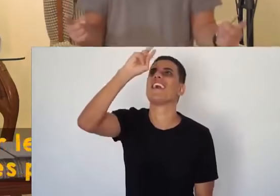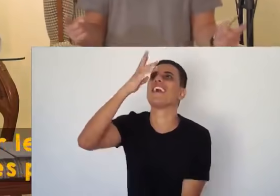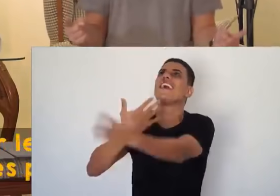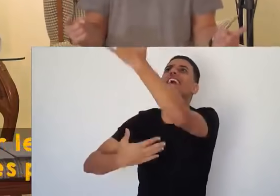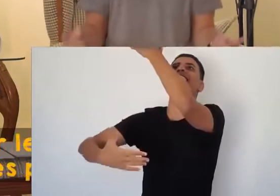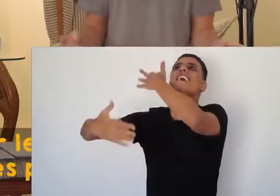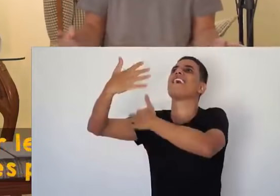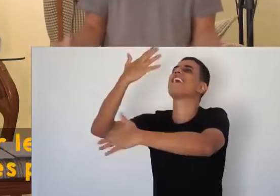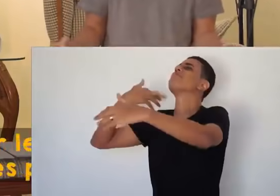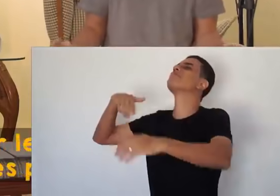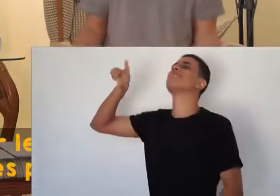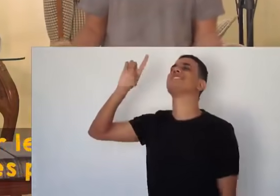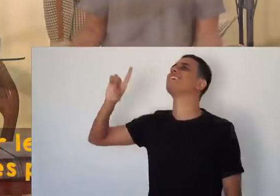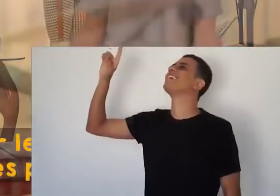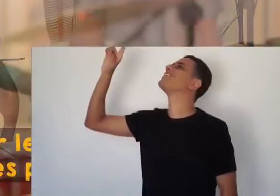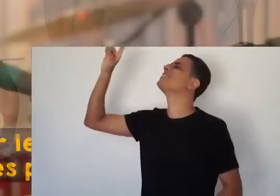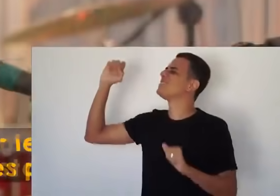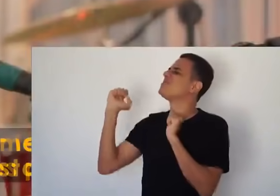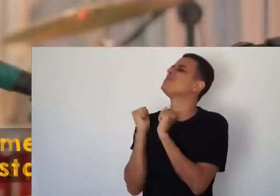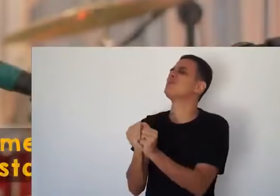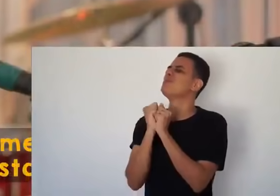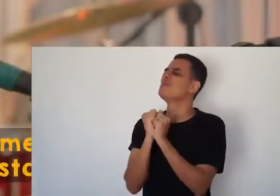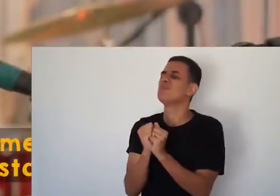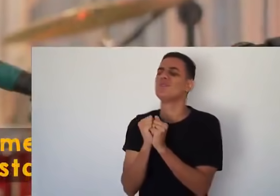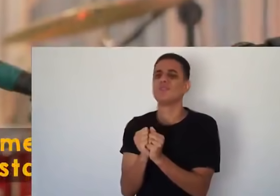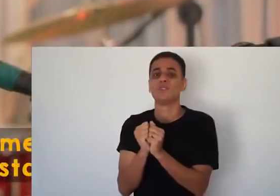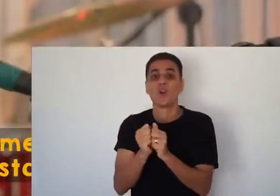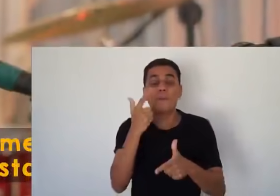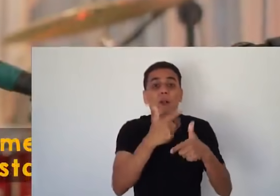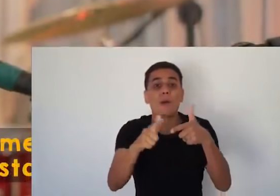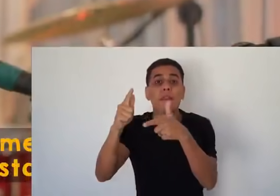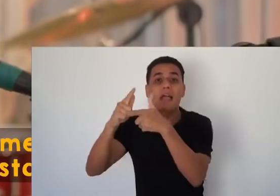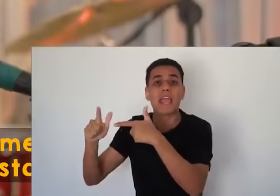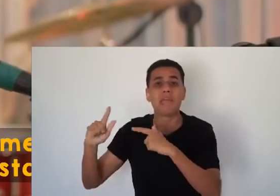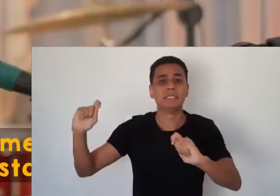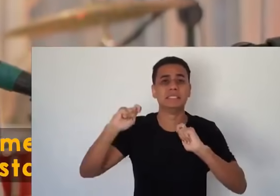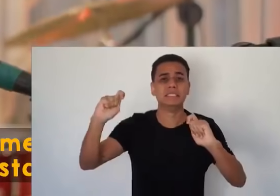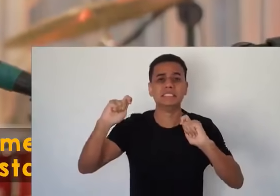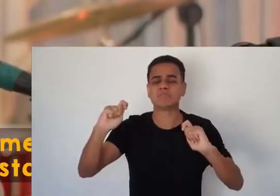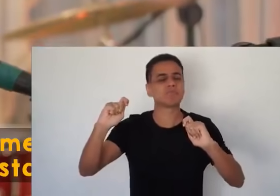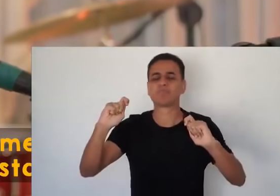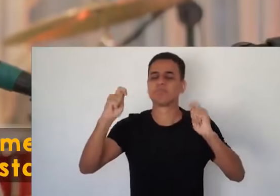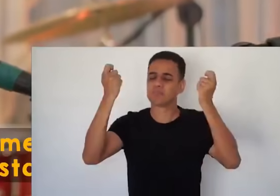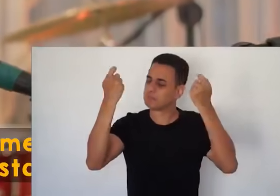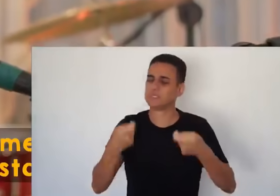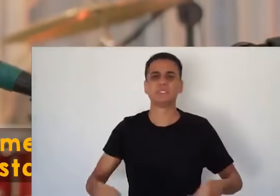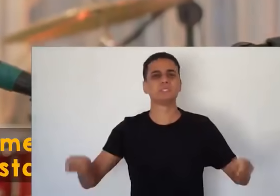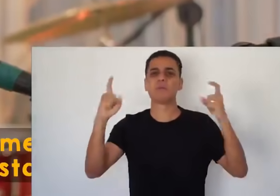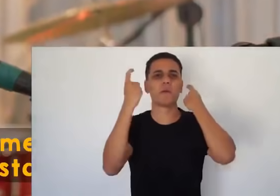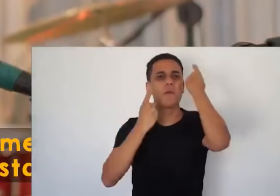quão bom tu és pra mim, me alegrarei em meio às lutas, pois sei